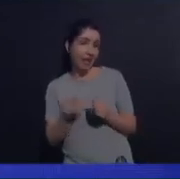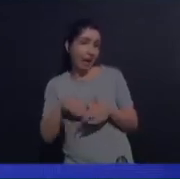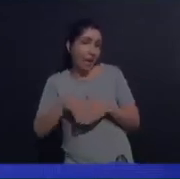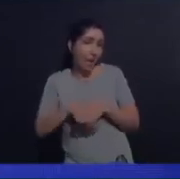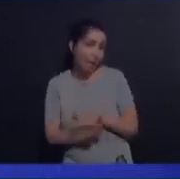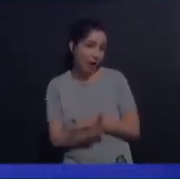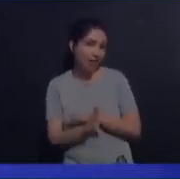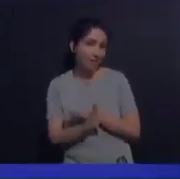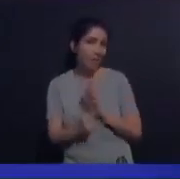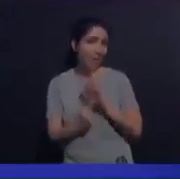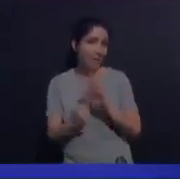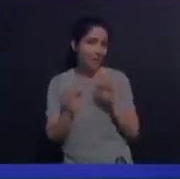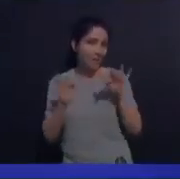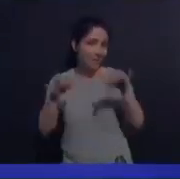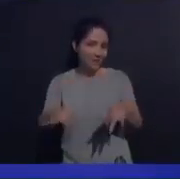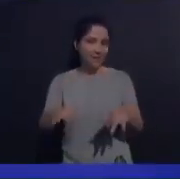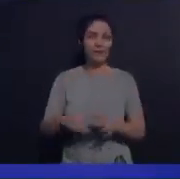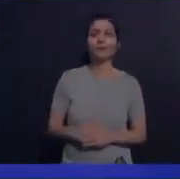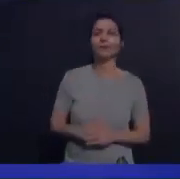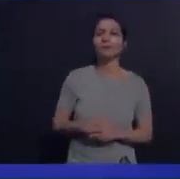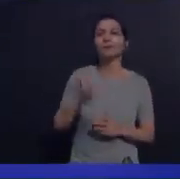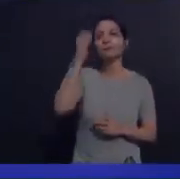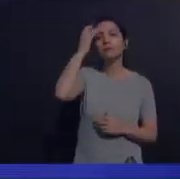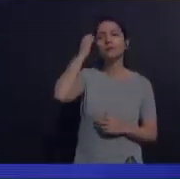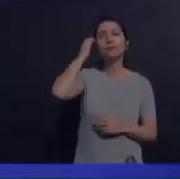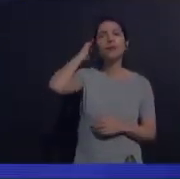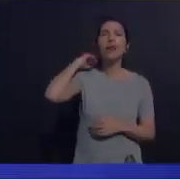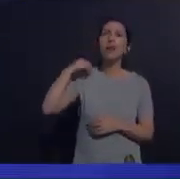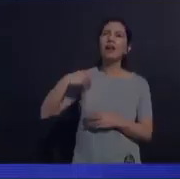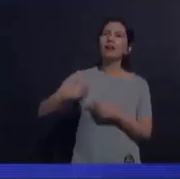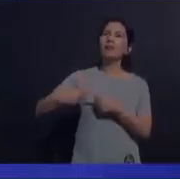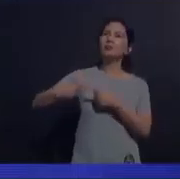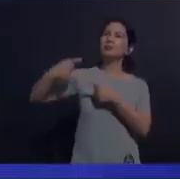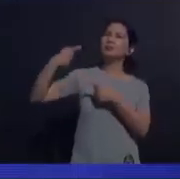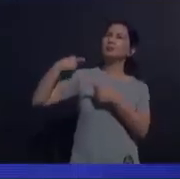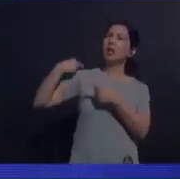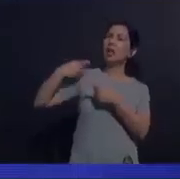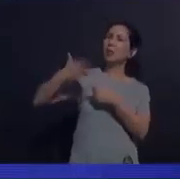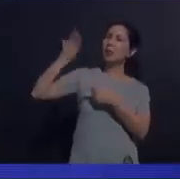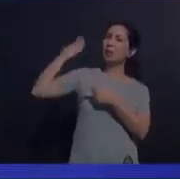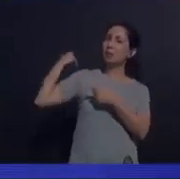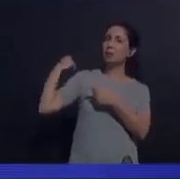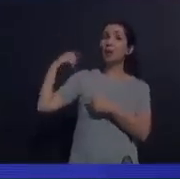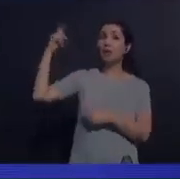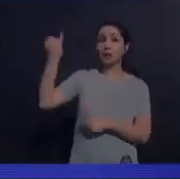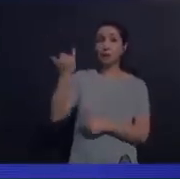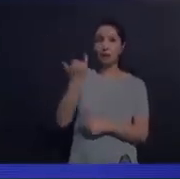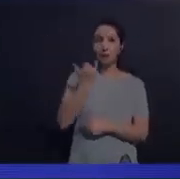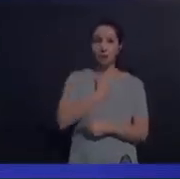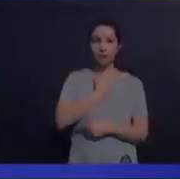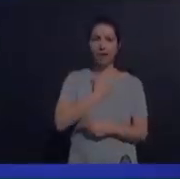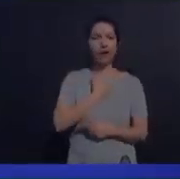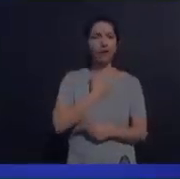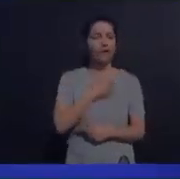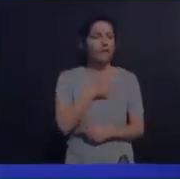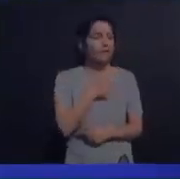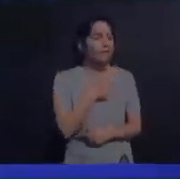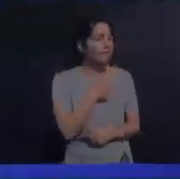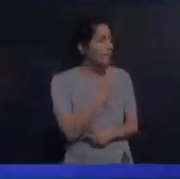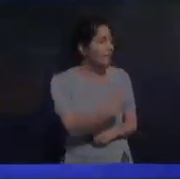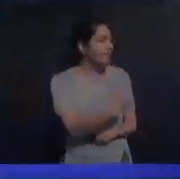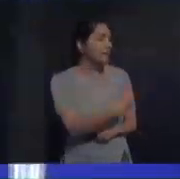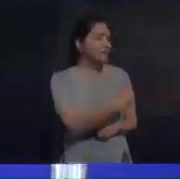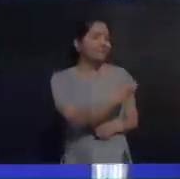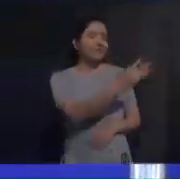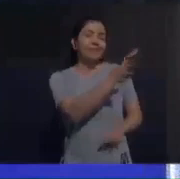Márcio. Há pouco tempo atrás, Deus me disse o seguinte: filha, eu tenho tantos planos